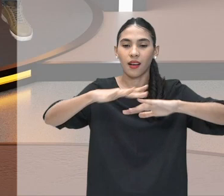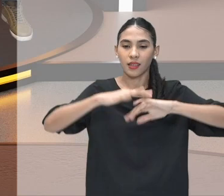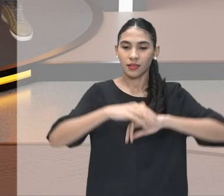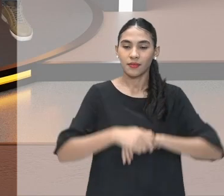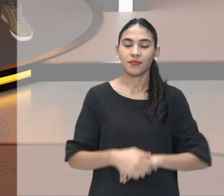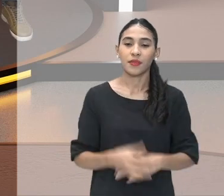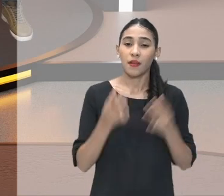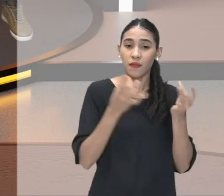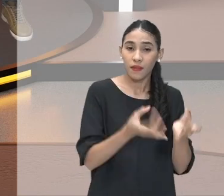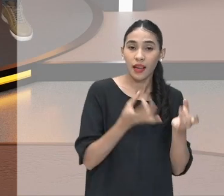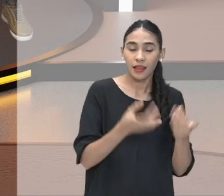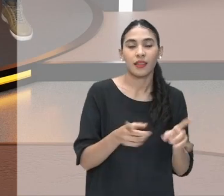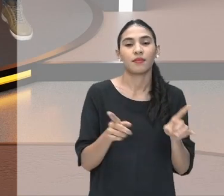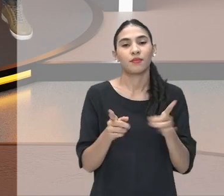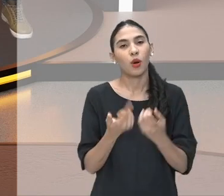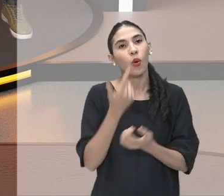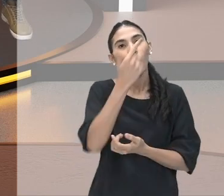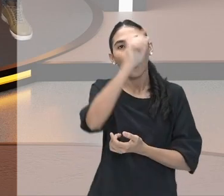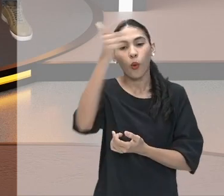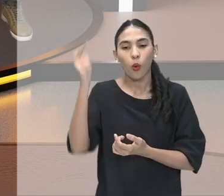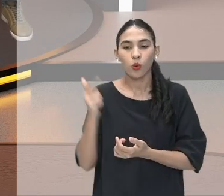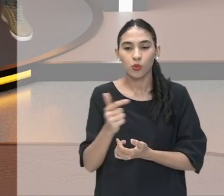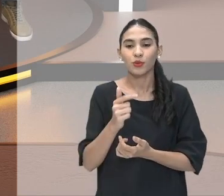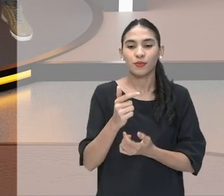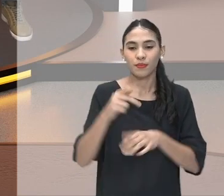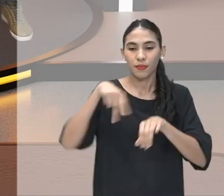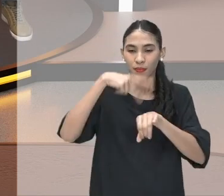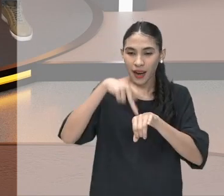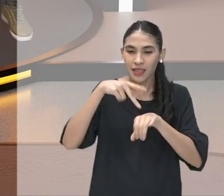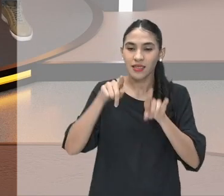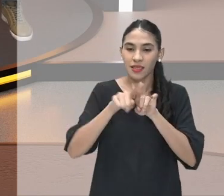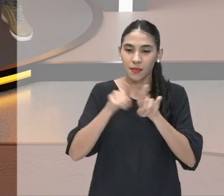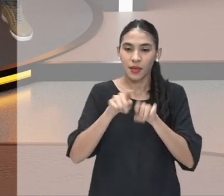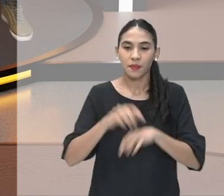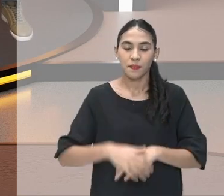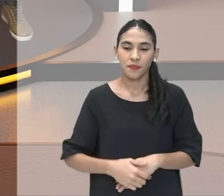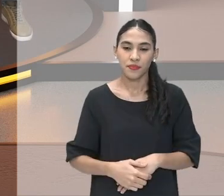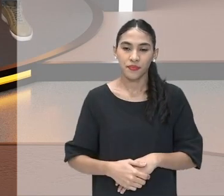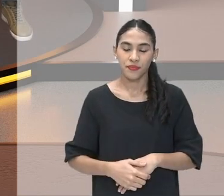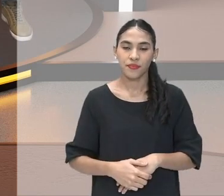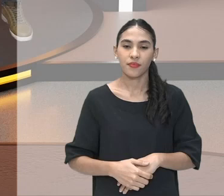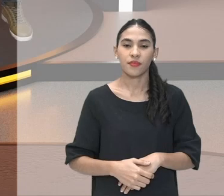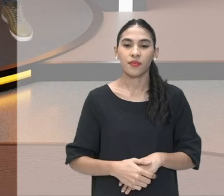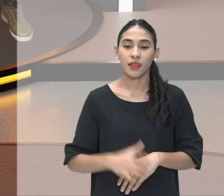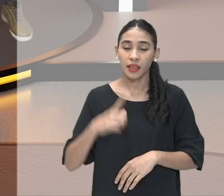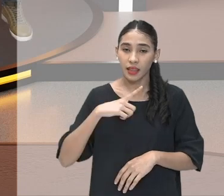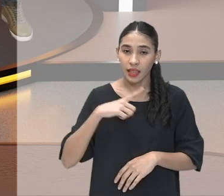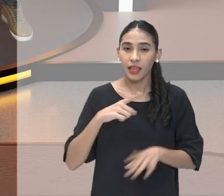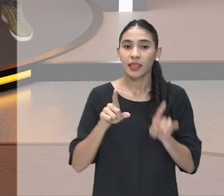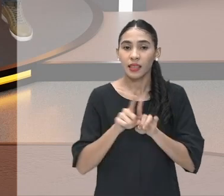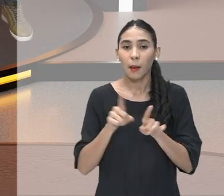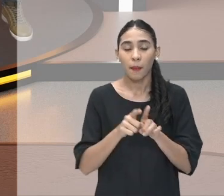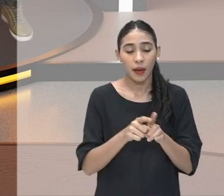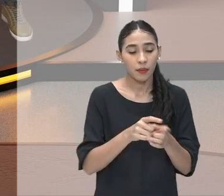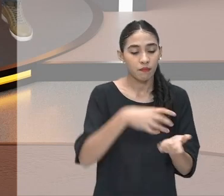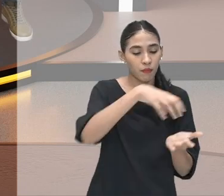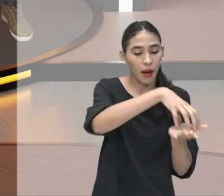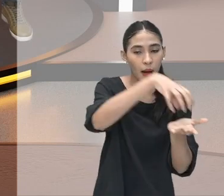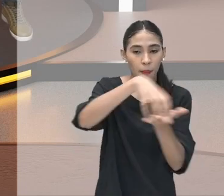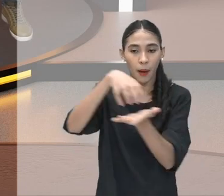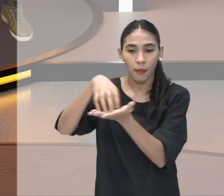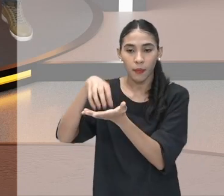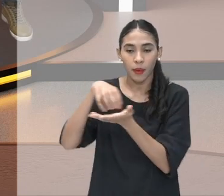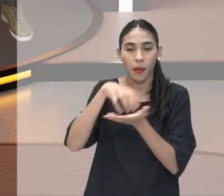suas vendas, o seu comércio para outros países. E ela vai então também ter possessões coloniais que vão ajudar